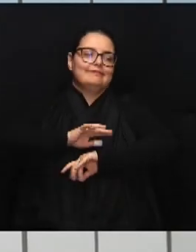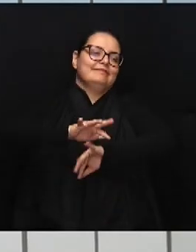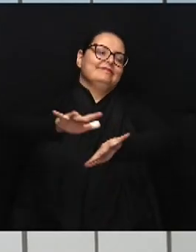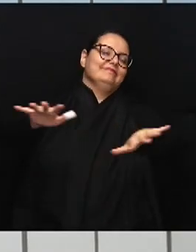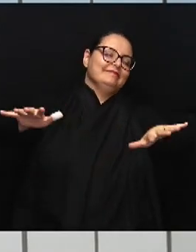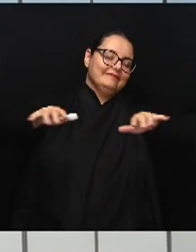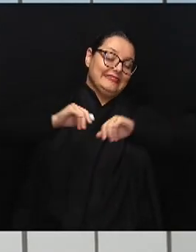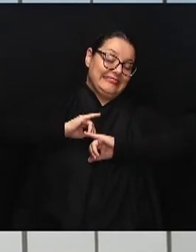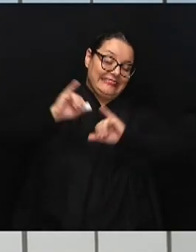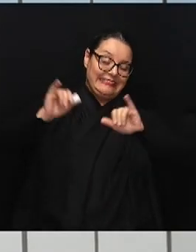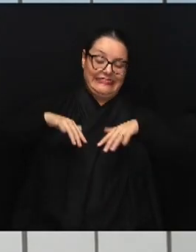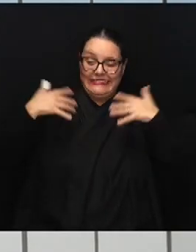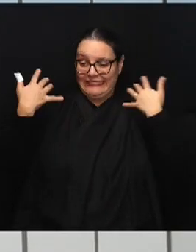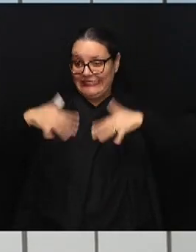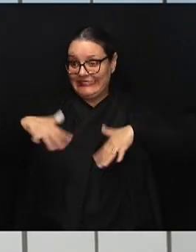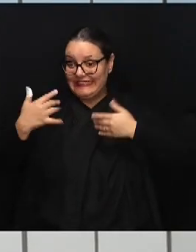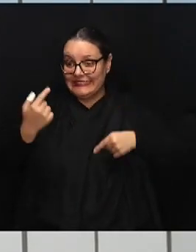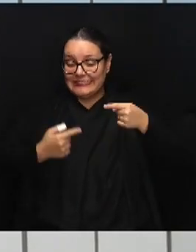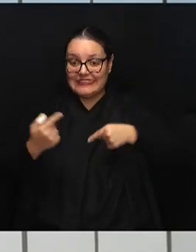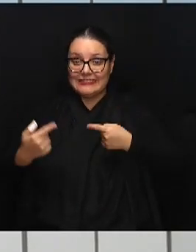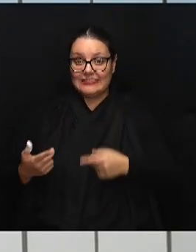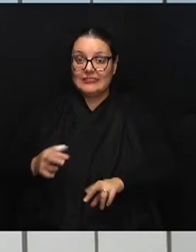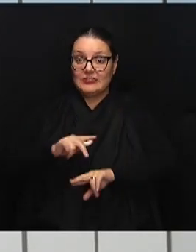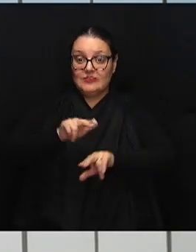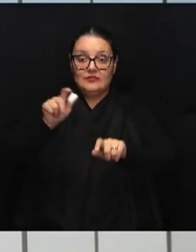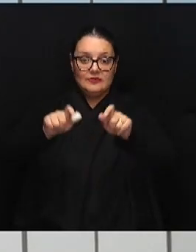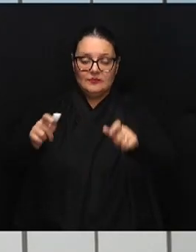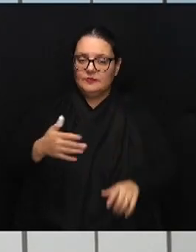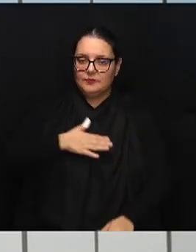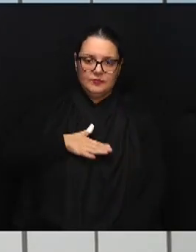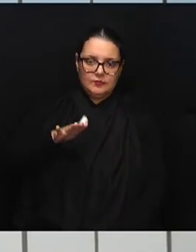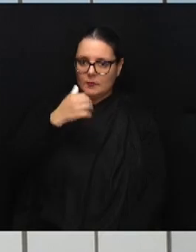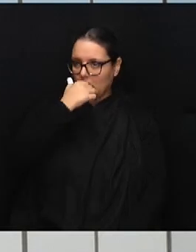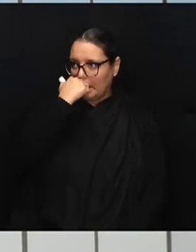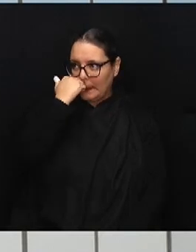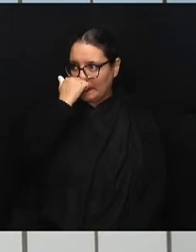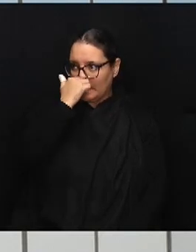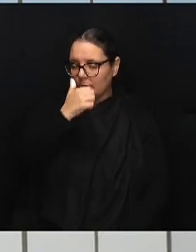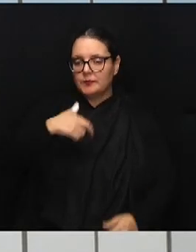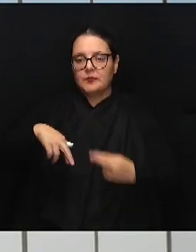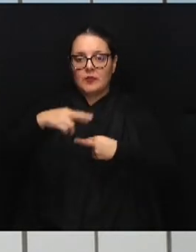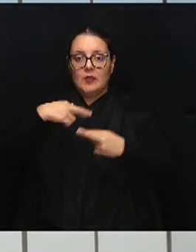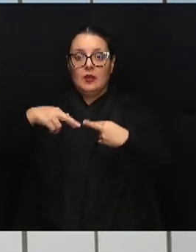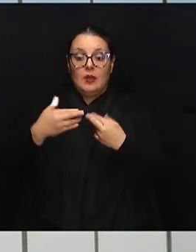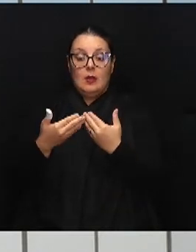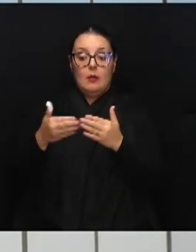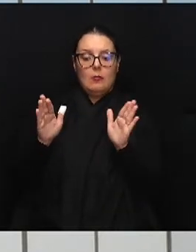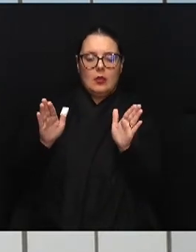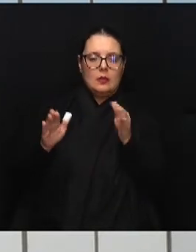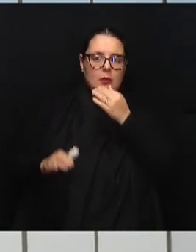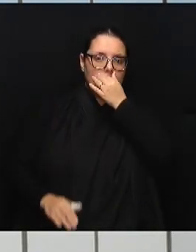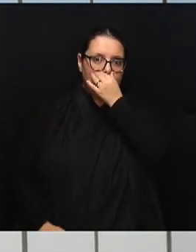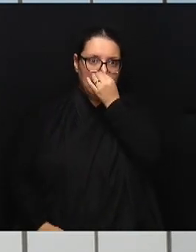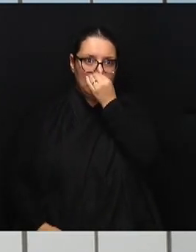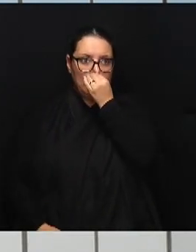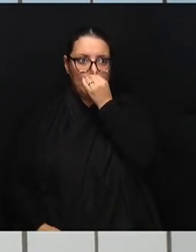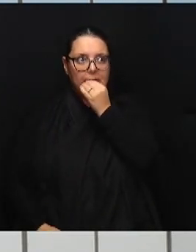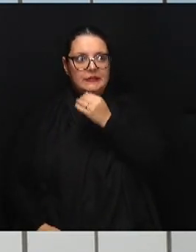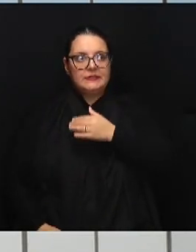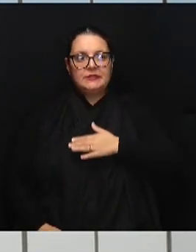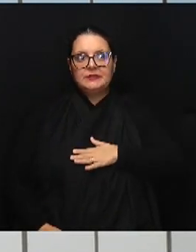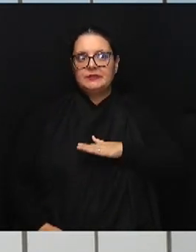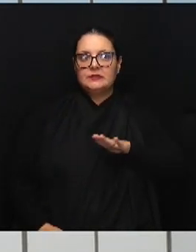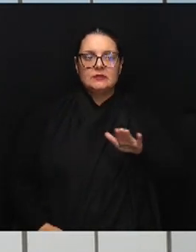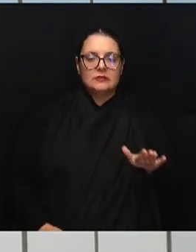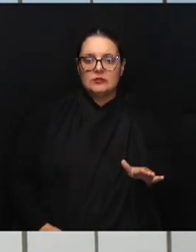né? Porque muita gente não gosta do termo relacionamento aberto e nem de colocar